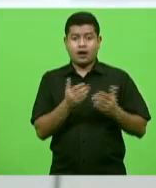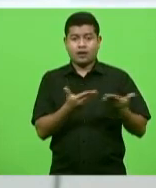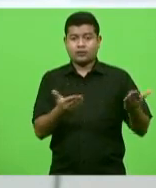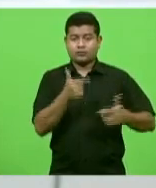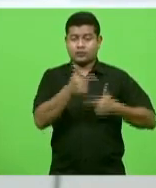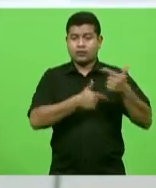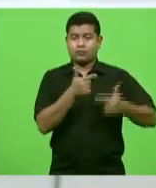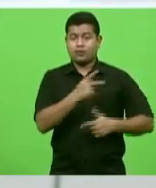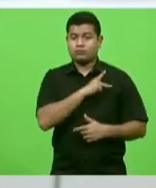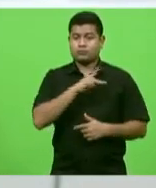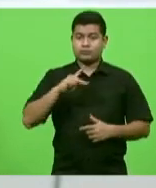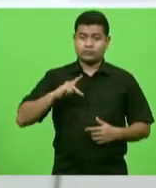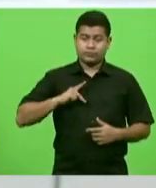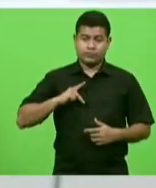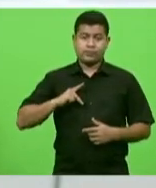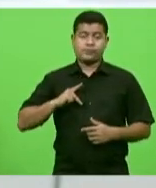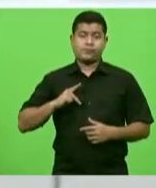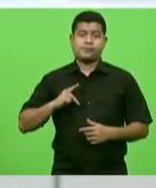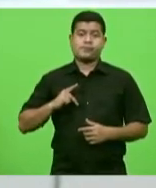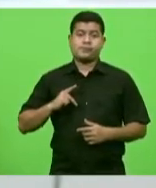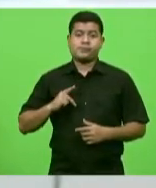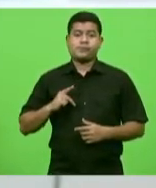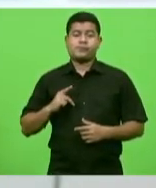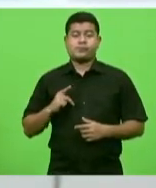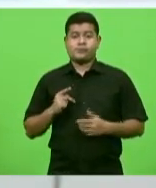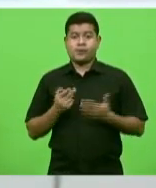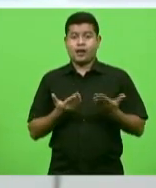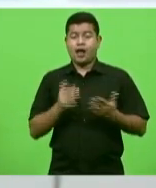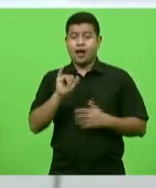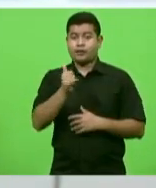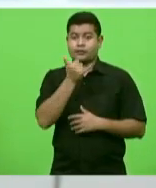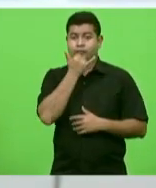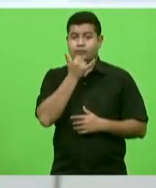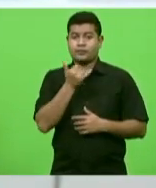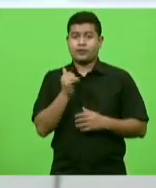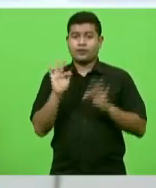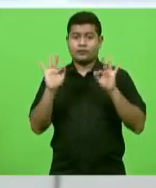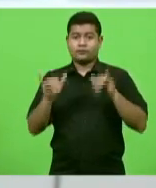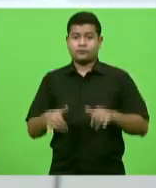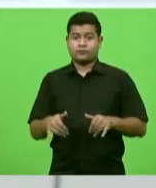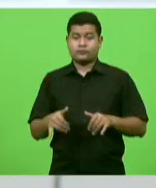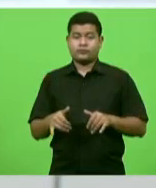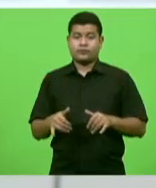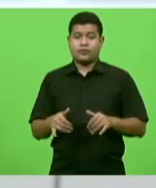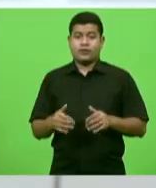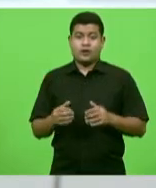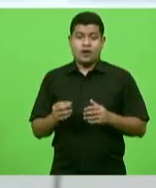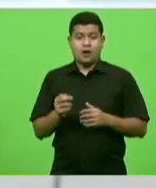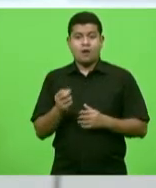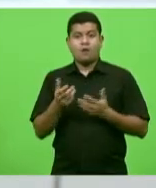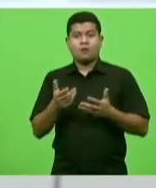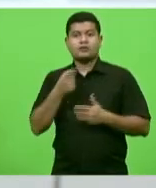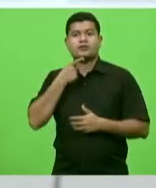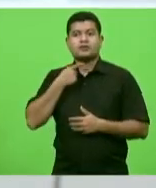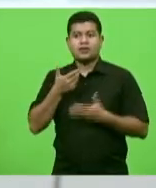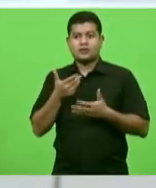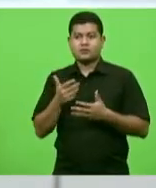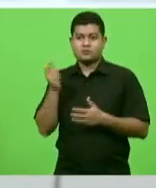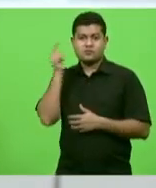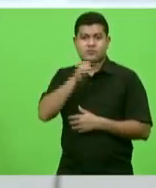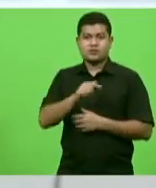enviados ao que parece a justificar o Finn buscado ou dito de outro modo